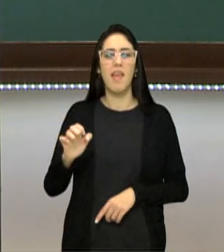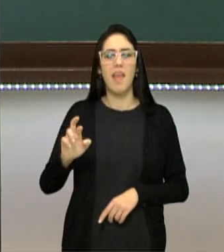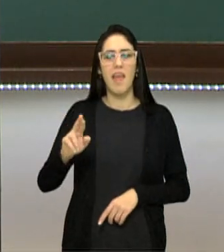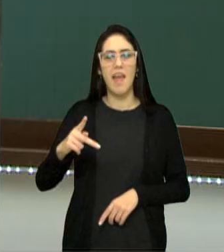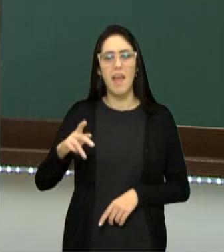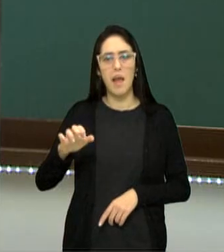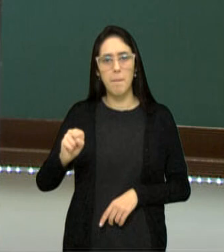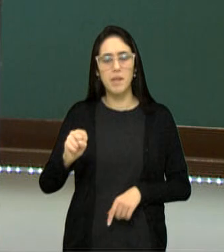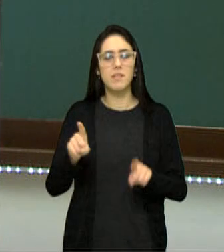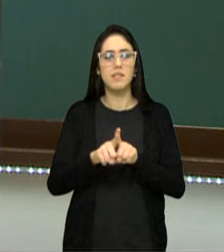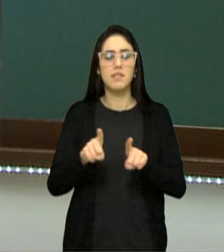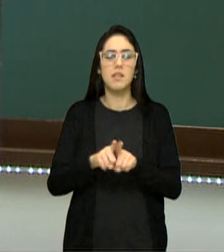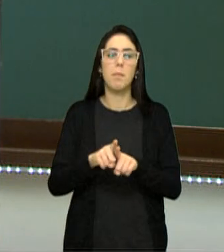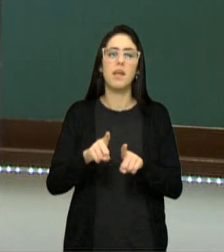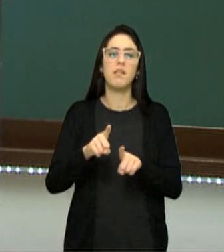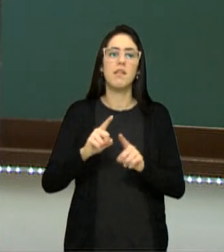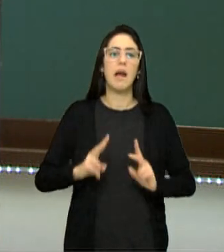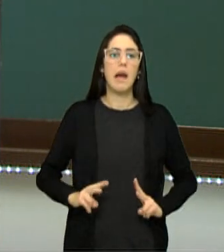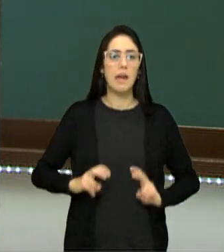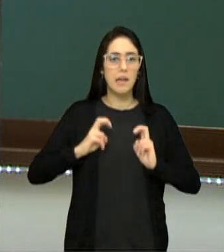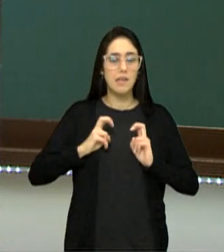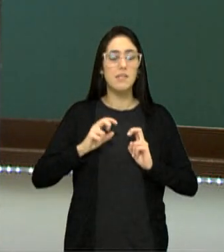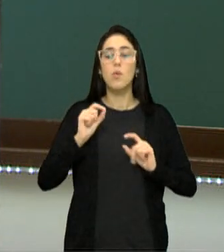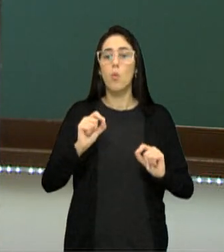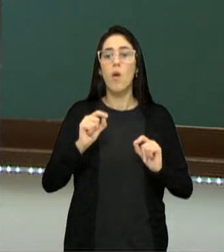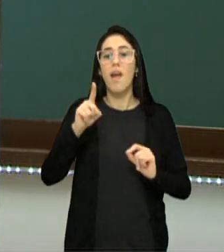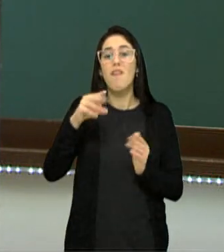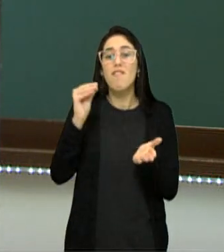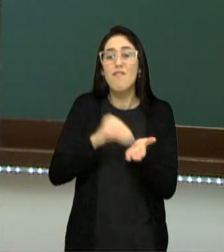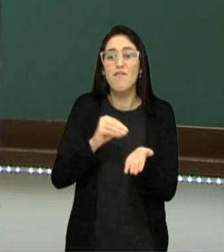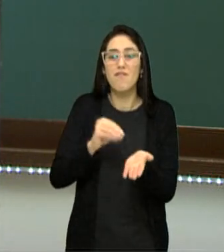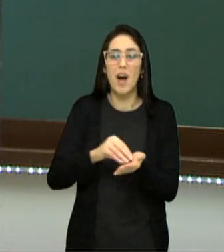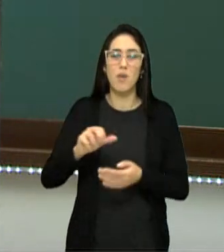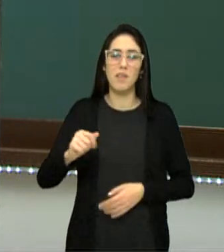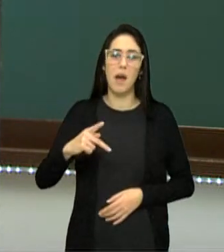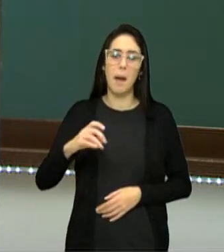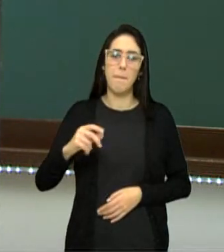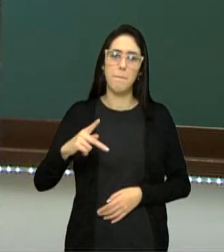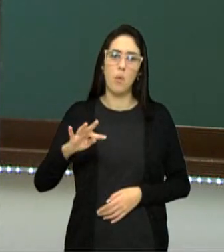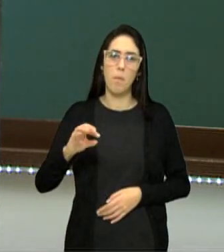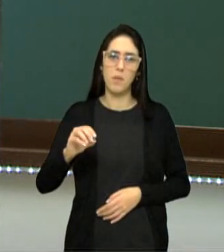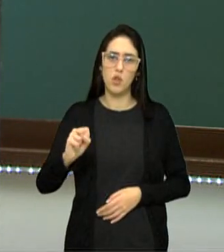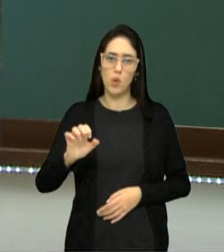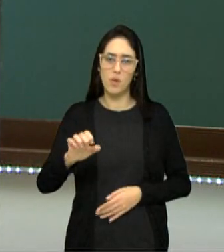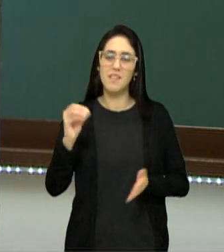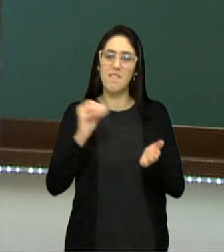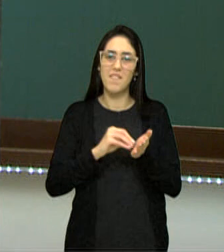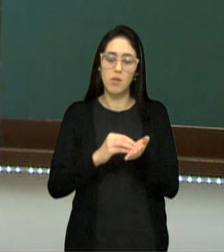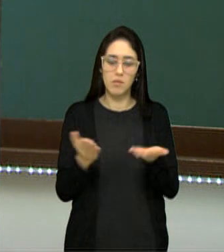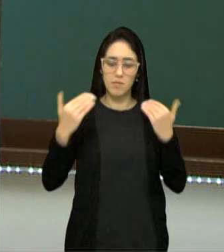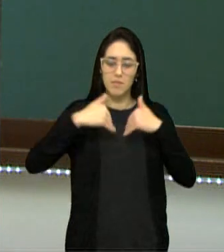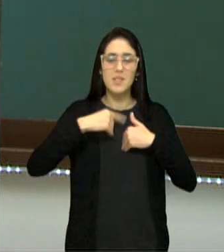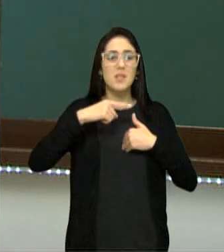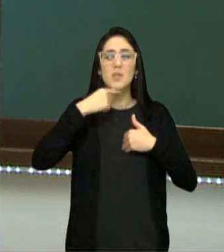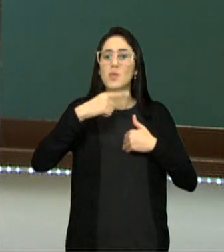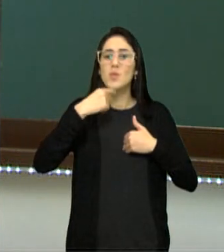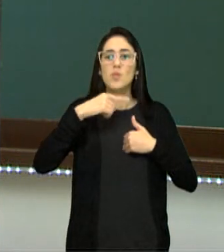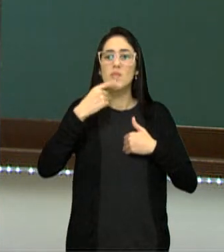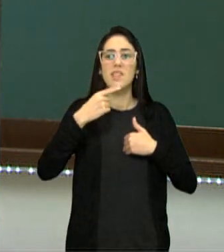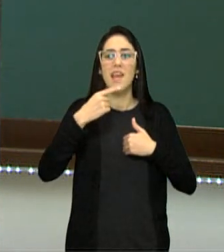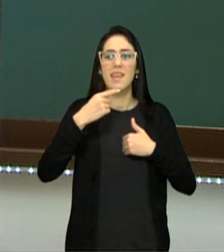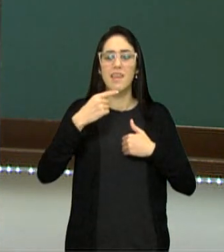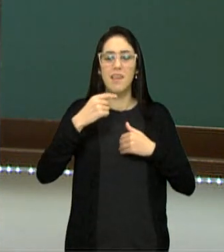também o câncer, é causada daí pela ausência de apoptose, ou seja, quando daí o organismo não consegue provocar essa